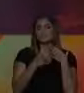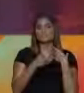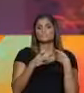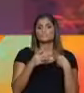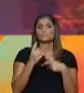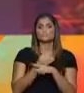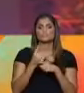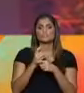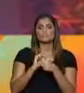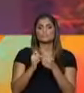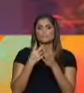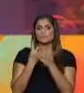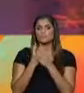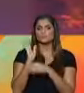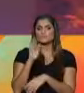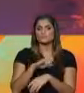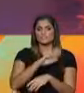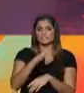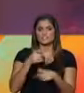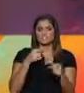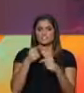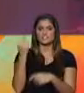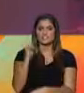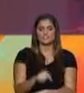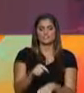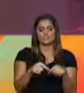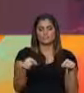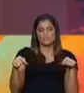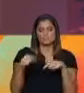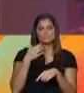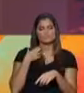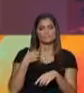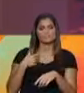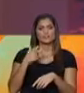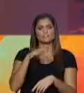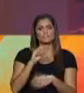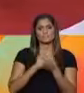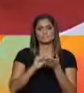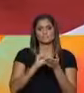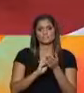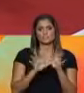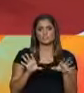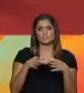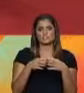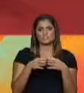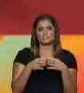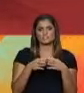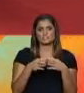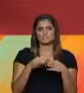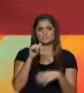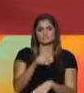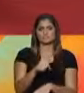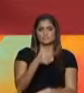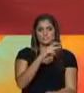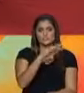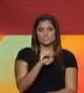Porque nos encontramos em confinamento, trouxemos a Serra da Estrela até aos nossos estúdios. António Ruas é o secretário executivo da Comunidade Intermunicipal das